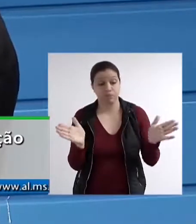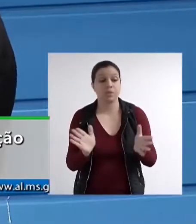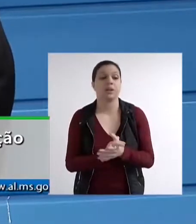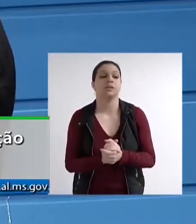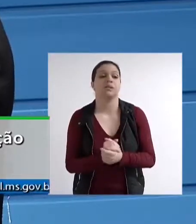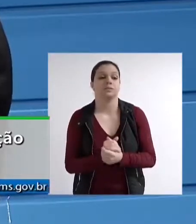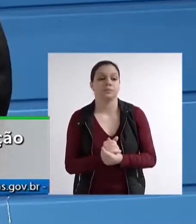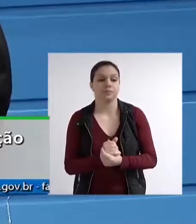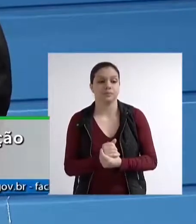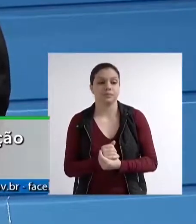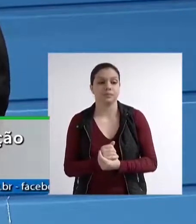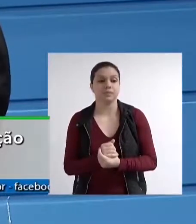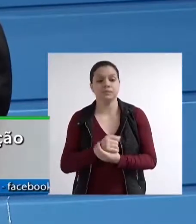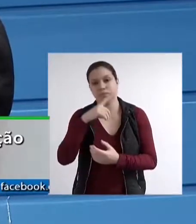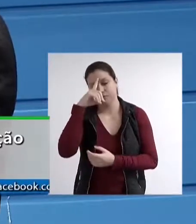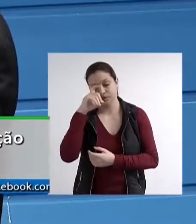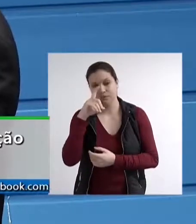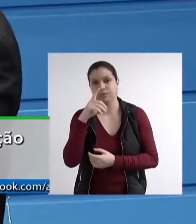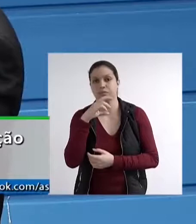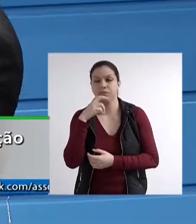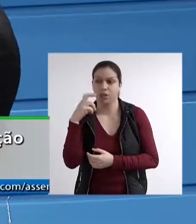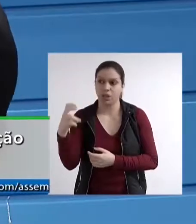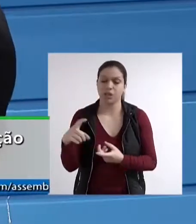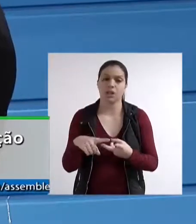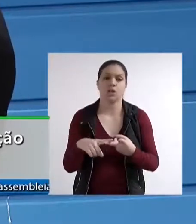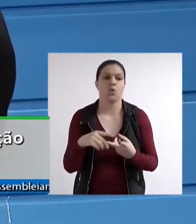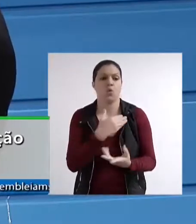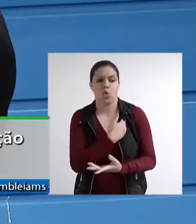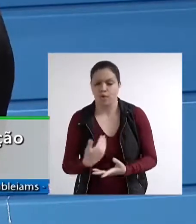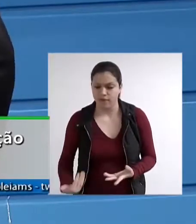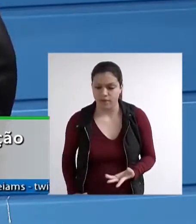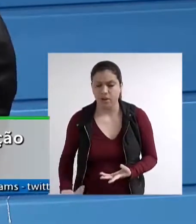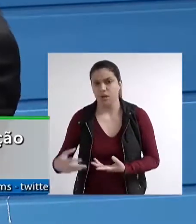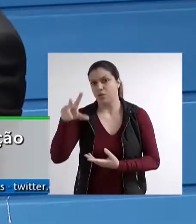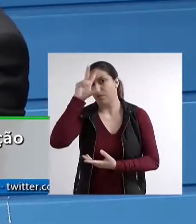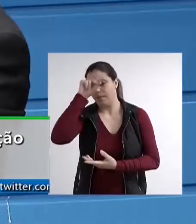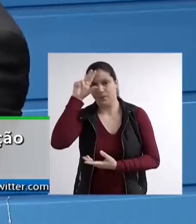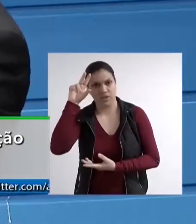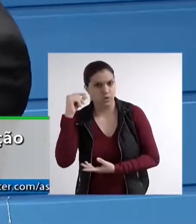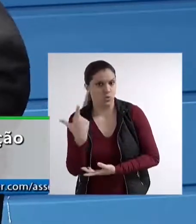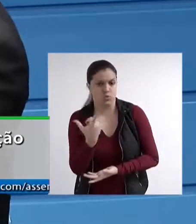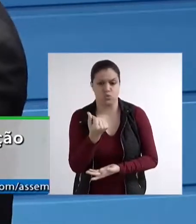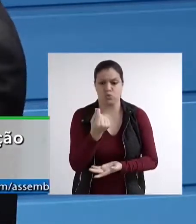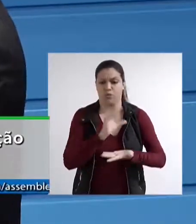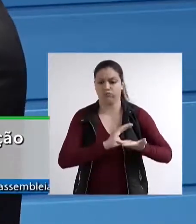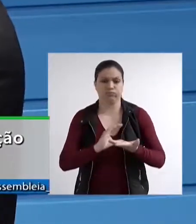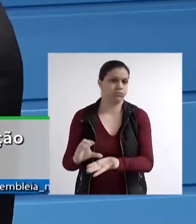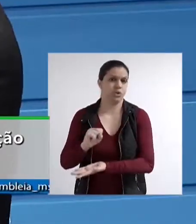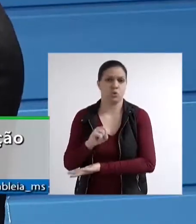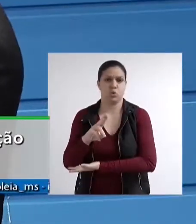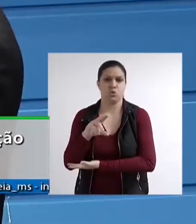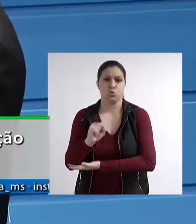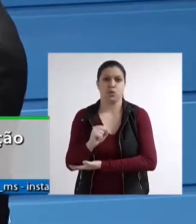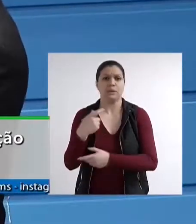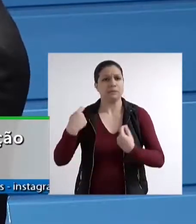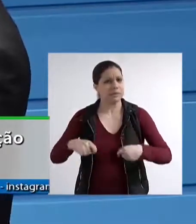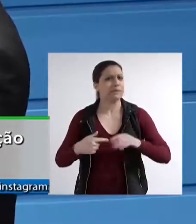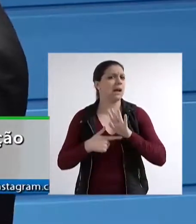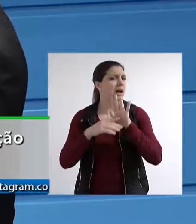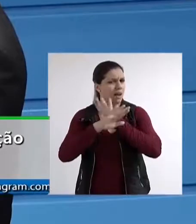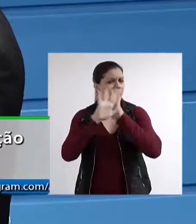Santa Casa, governo do Estado, prefeitura, repasse do SUS, de uma forma mais clara,